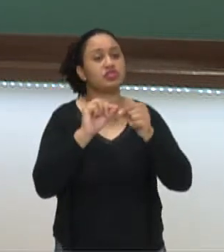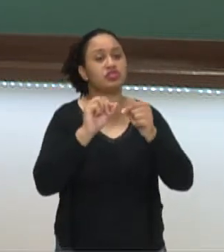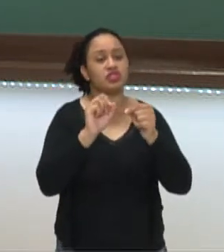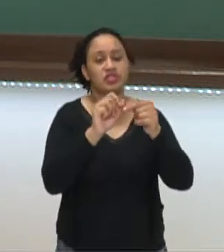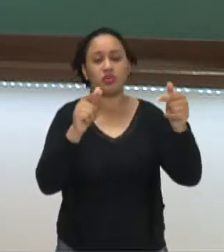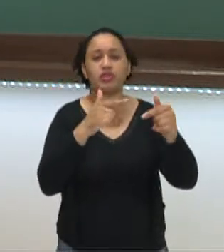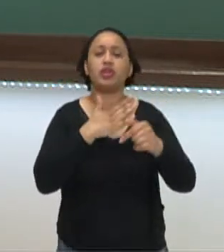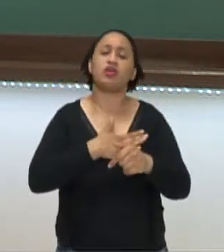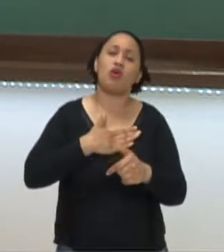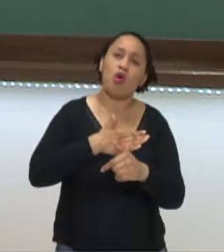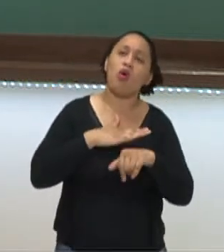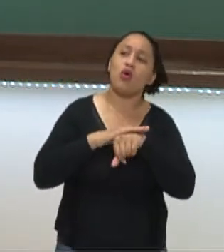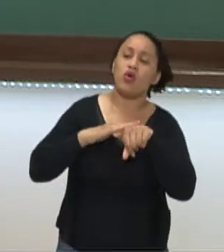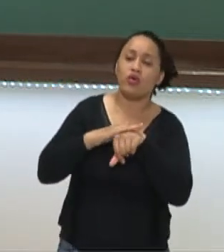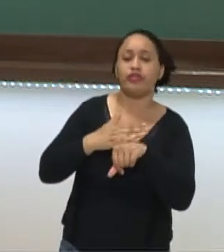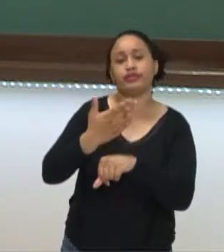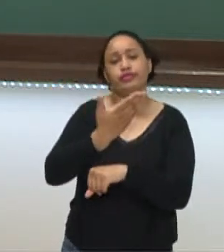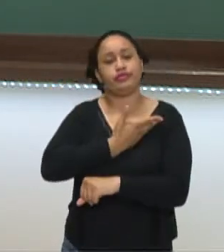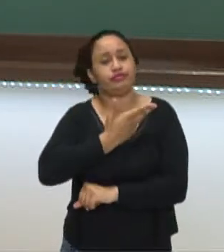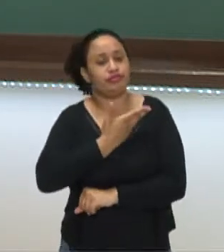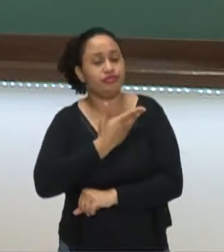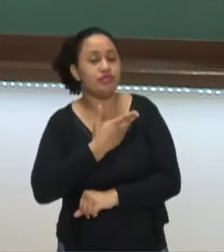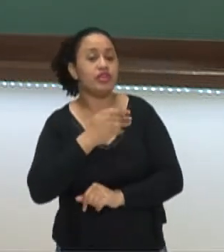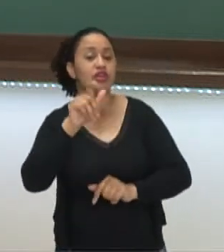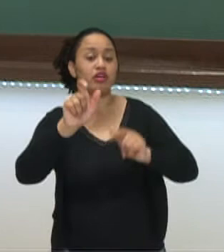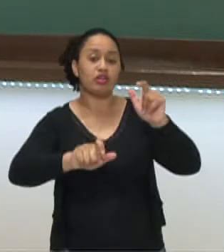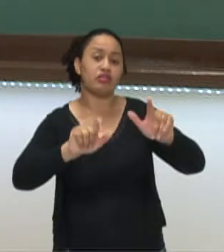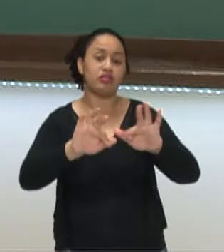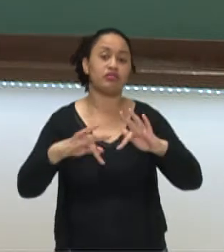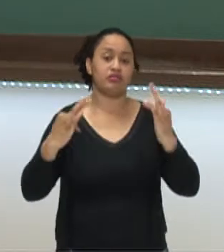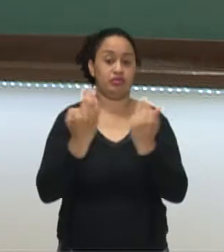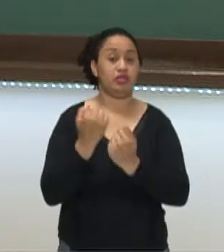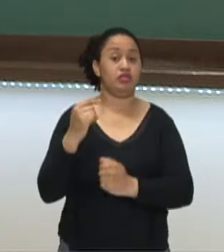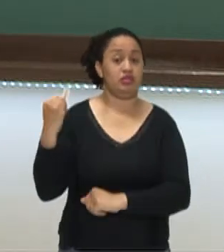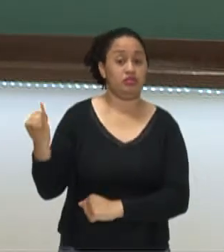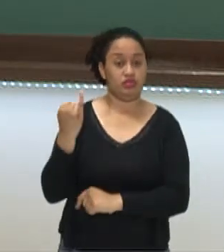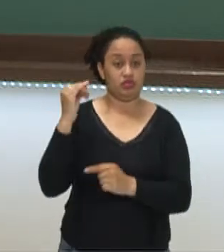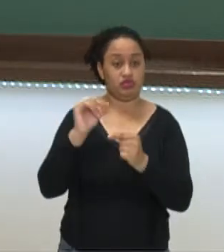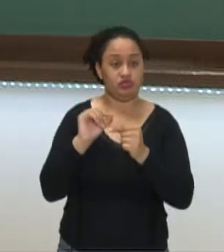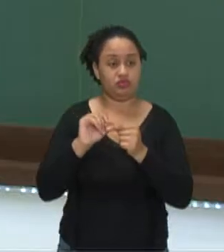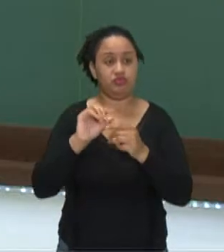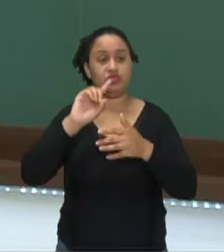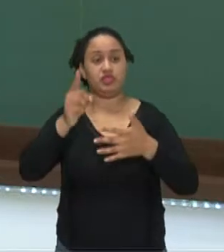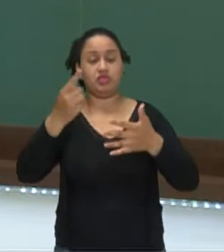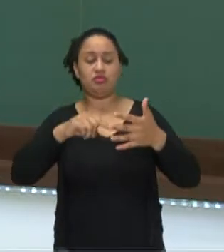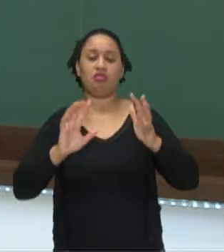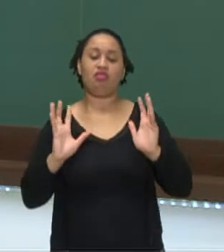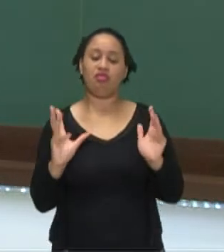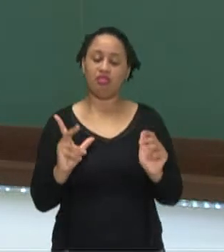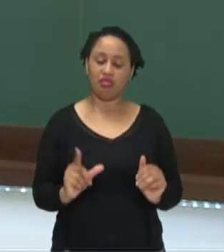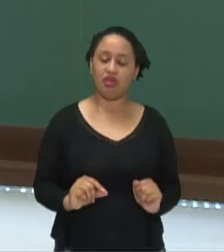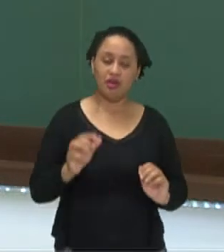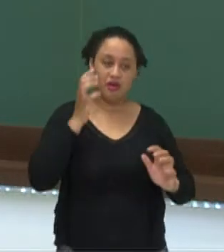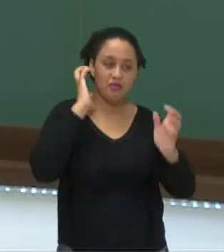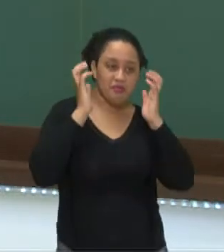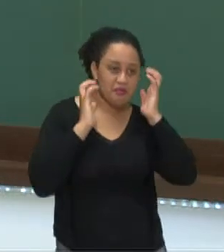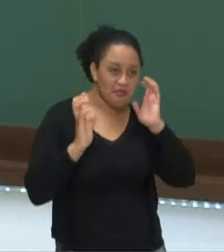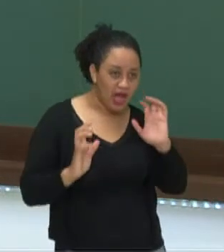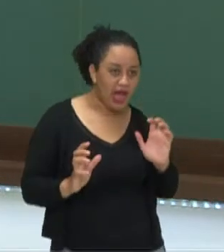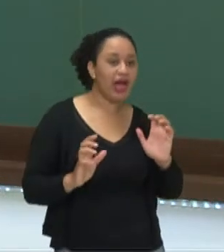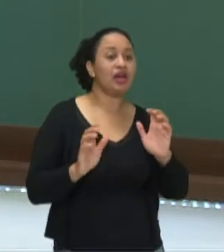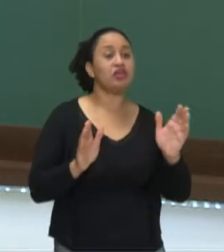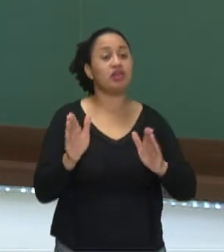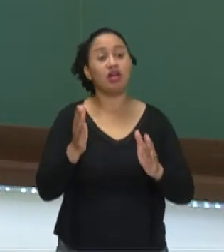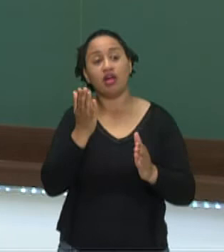que você gosta, conversar com os amigos, com o pessoal da sua família, isso é importante. Depois do seu horário de higiene, do seu banho, o horário da